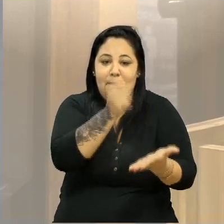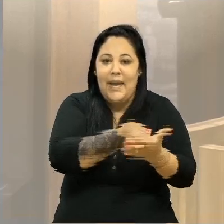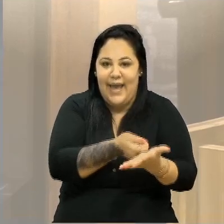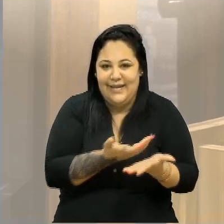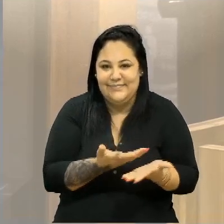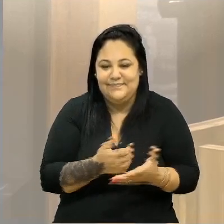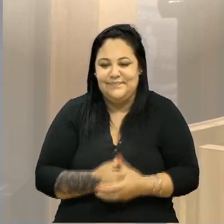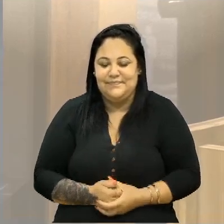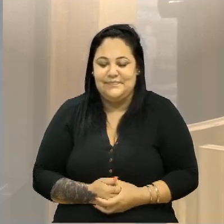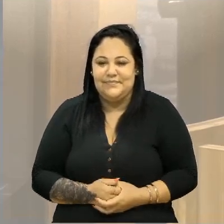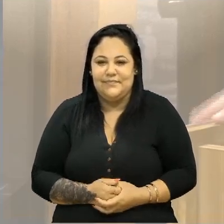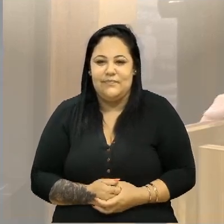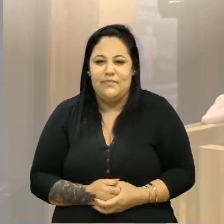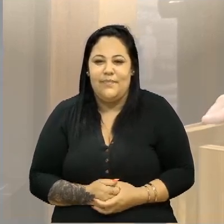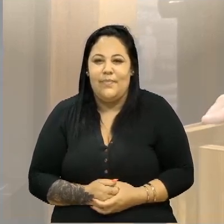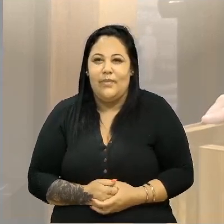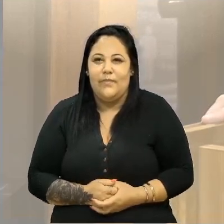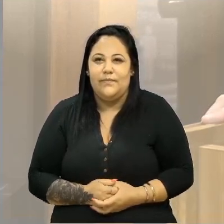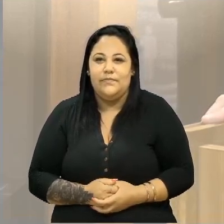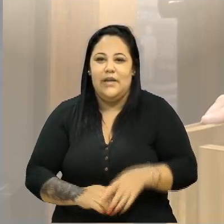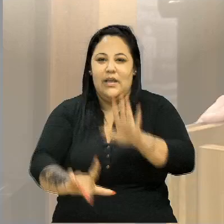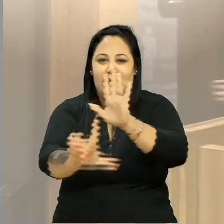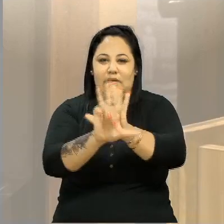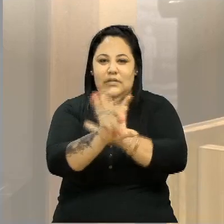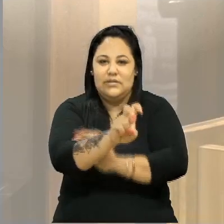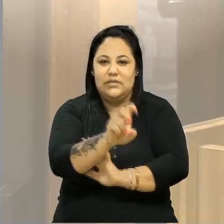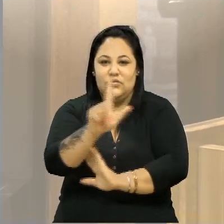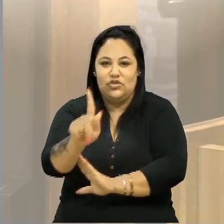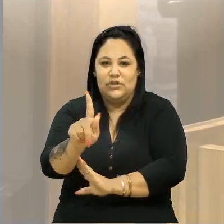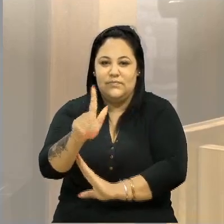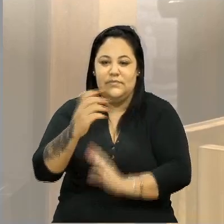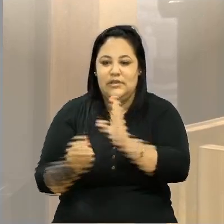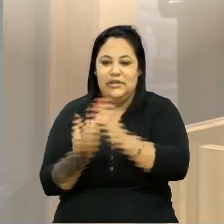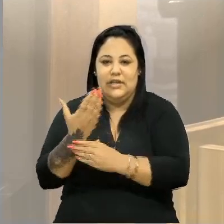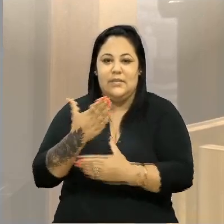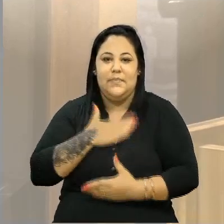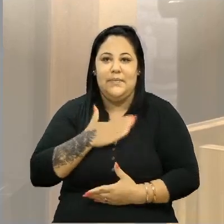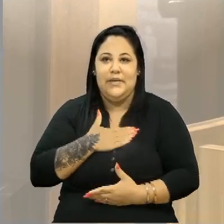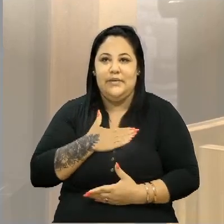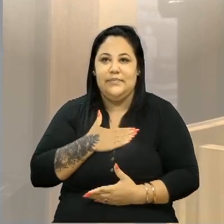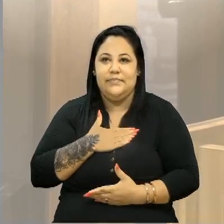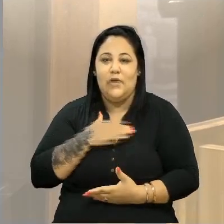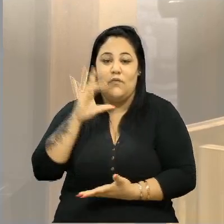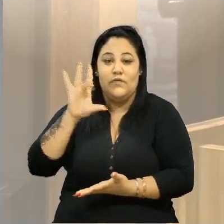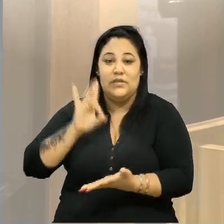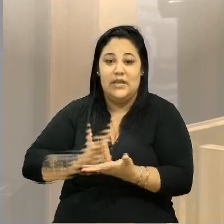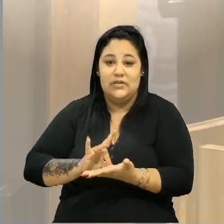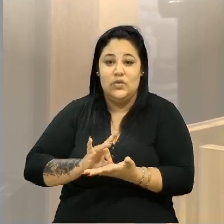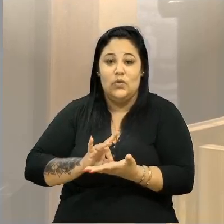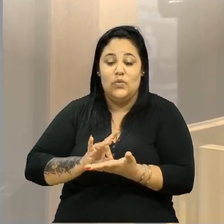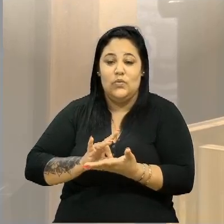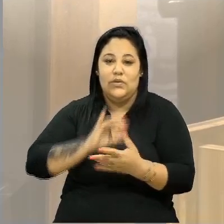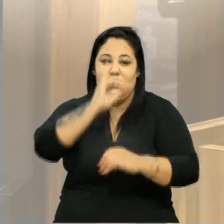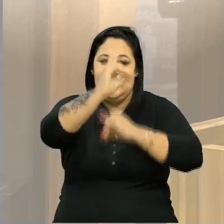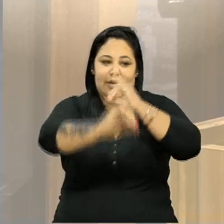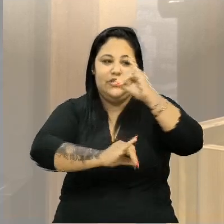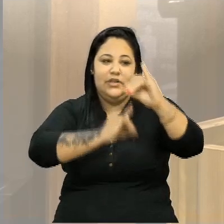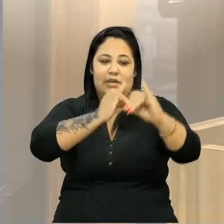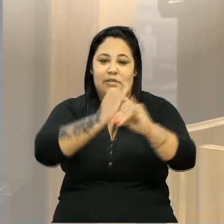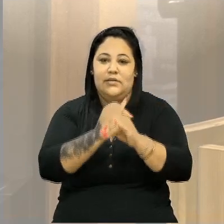fácil. Também a lei do 5G foi de minha autoria, que possibilitou a instalação das antenas em Caxias do Sul, trazendo a